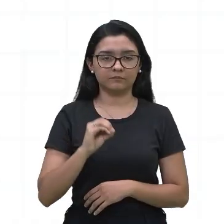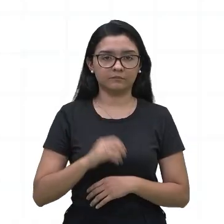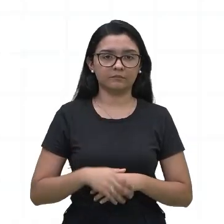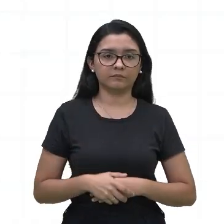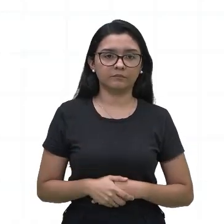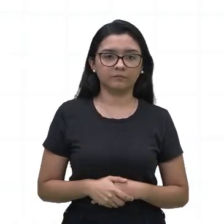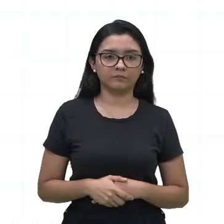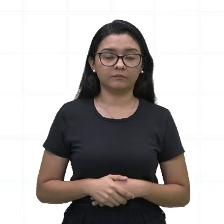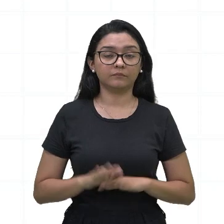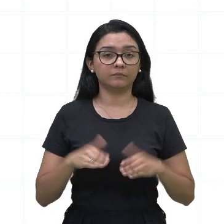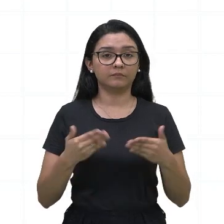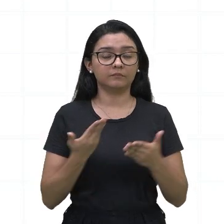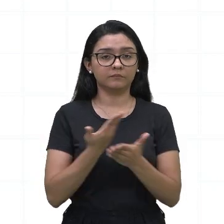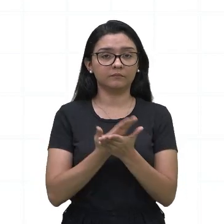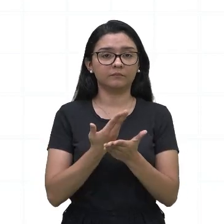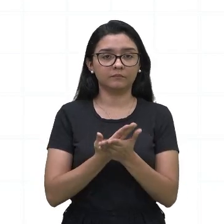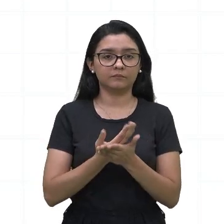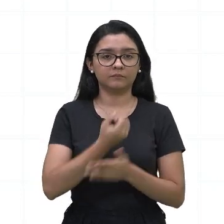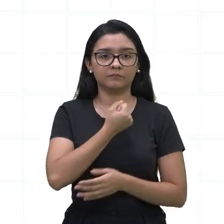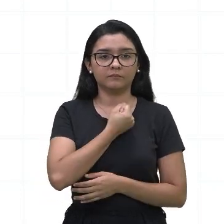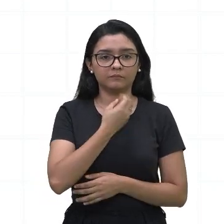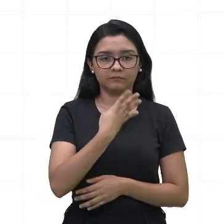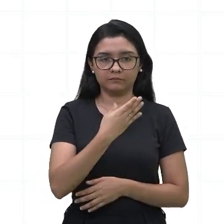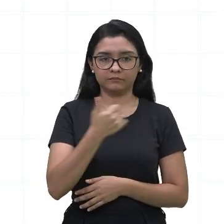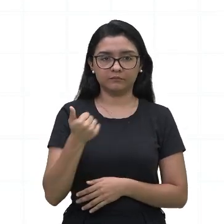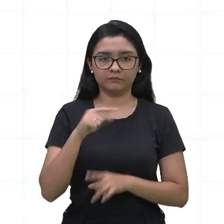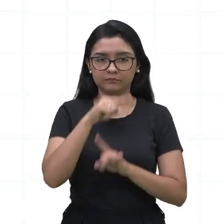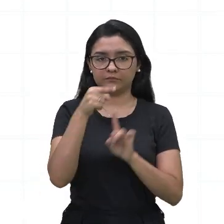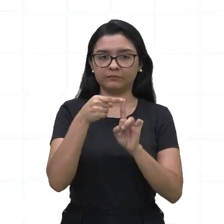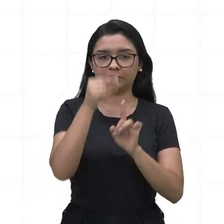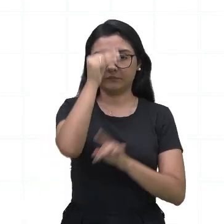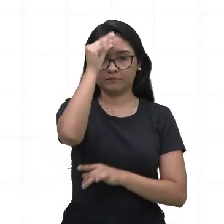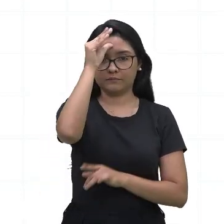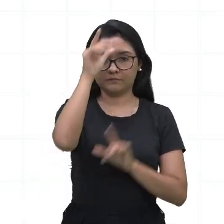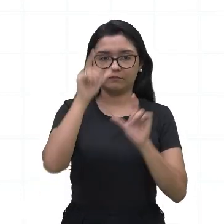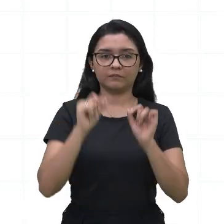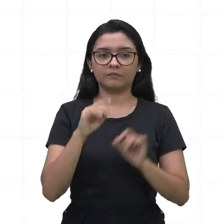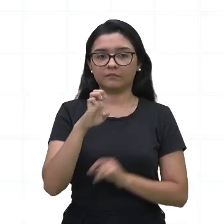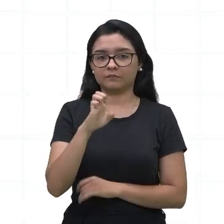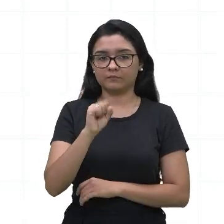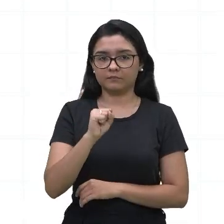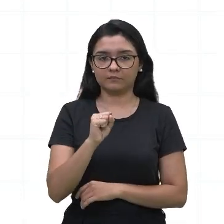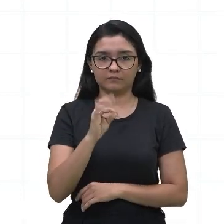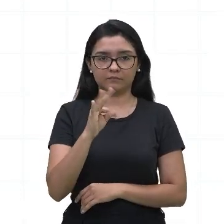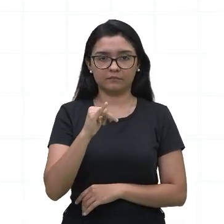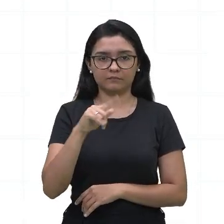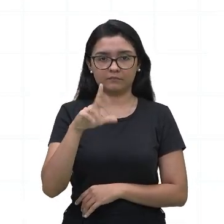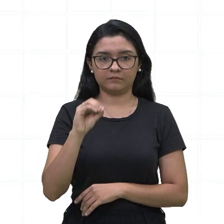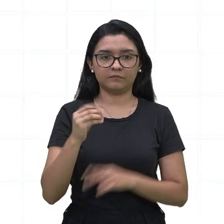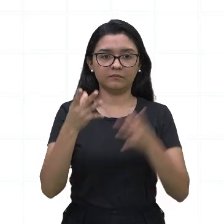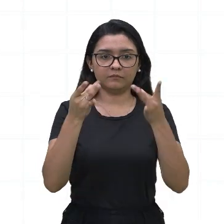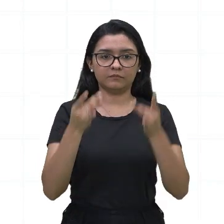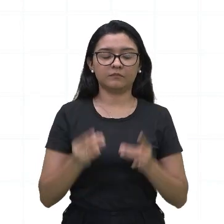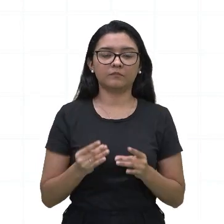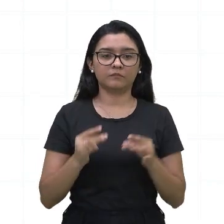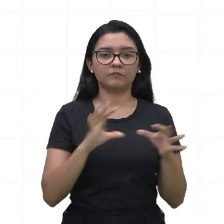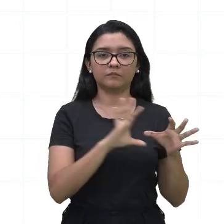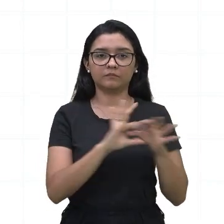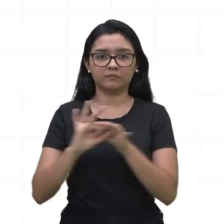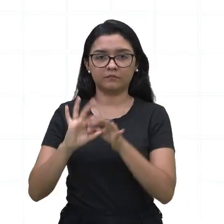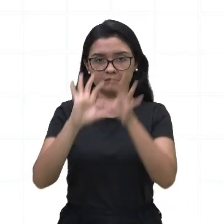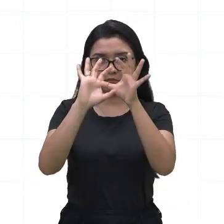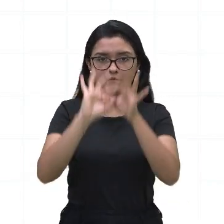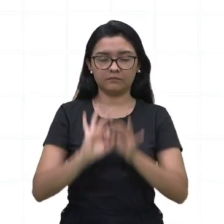hoje? Olha só. Aula 41, objeto de conhecimento, estilo, detalhamento, coesão